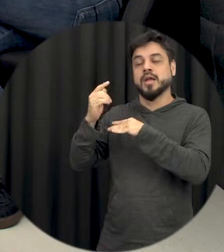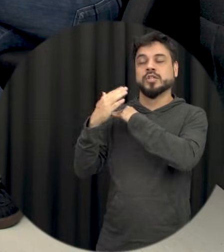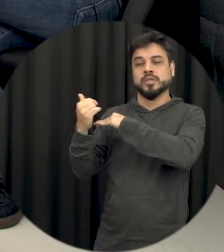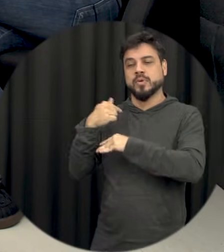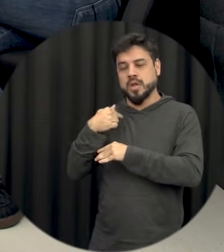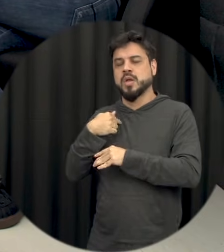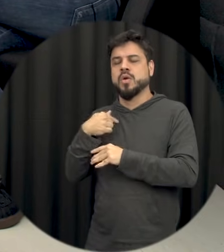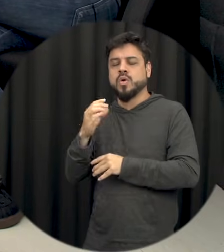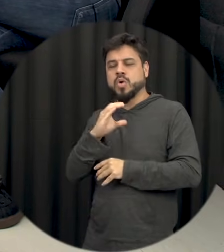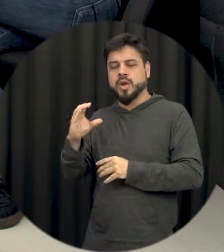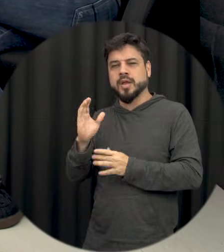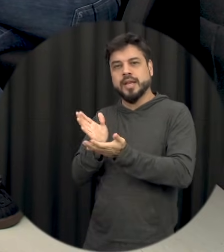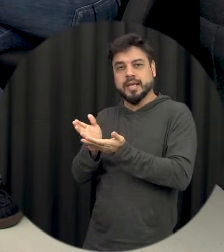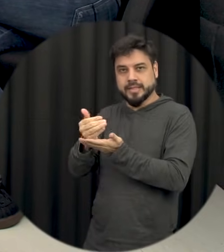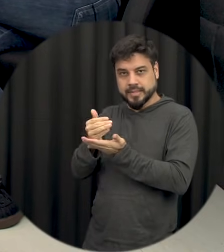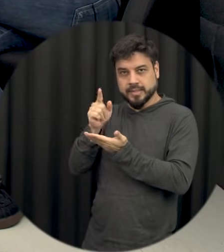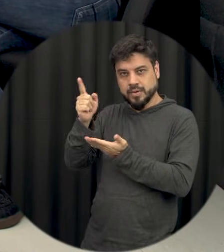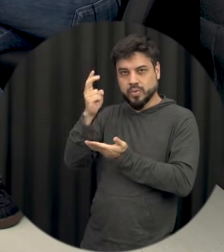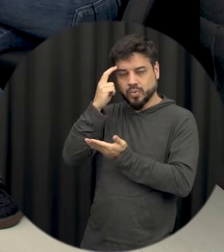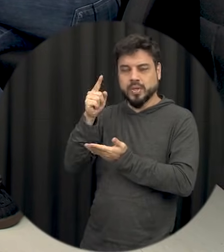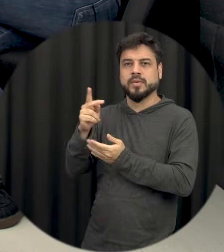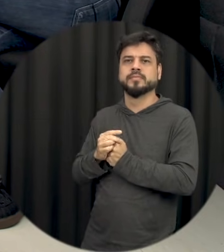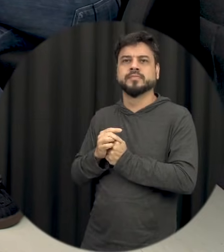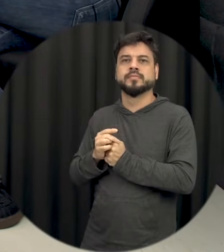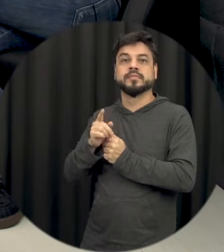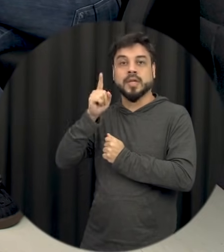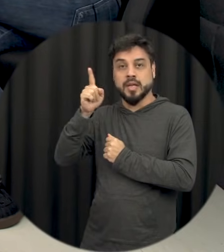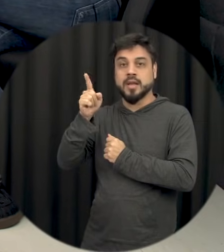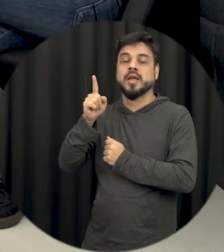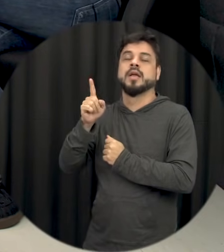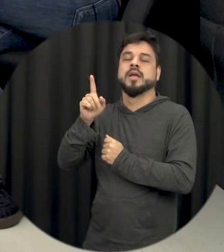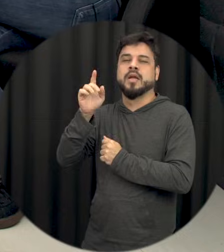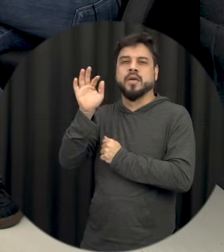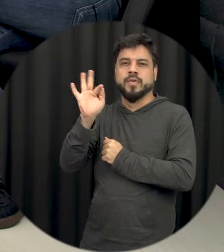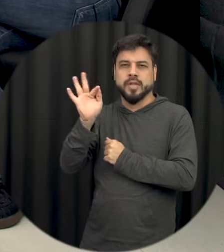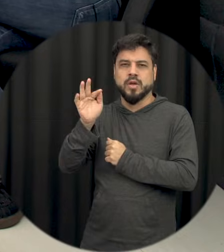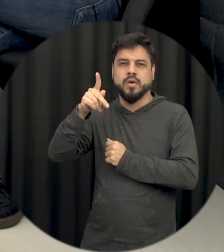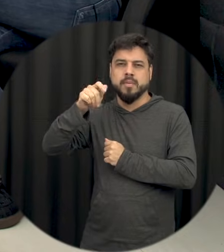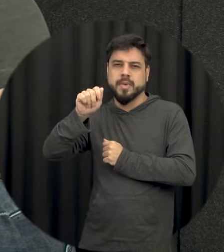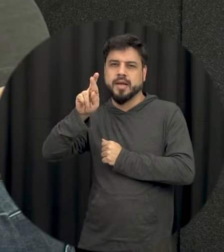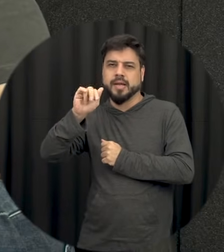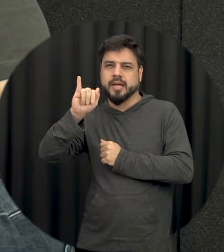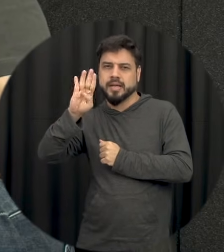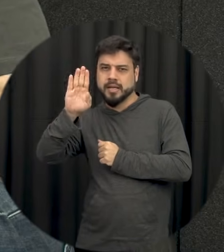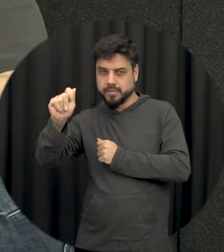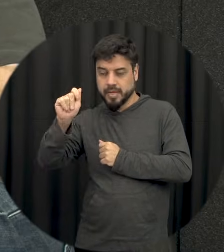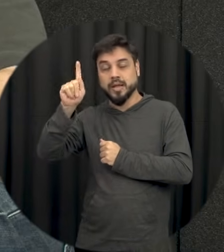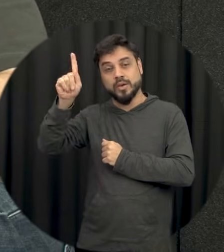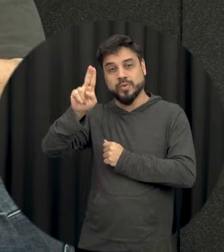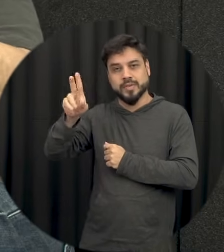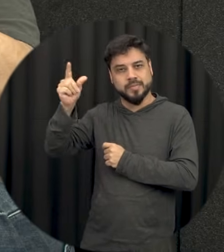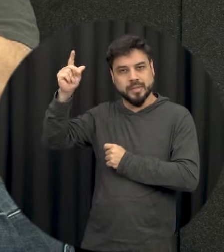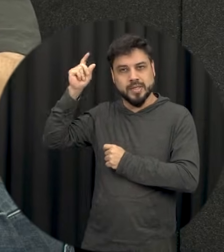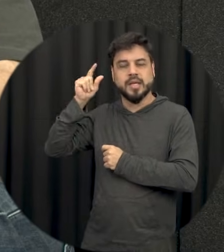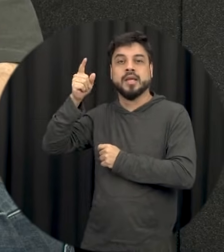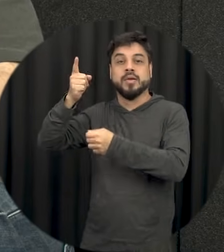cultural. Só um minuto a mais para dizer que essa universidade, Federal da Paraíba, que é uma universidade mais antiga, evidentemente, numa